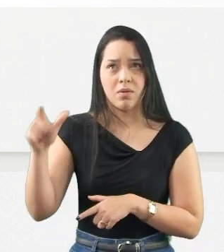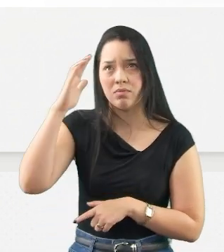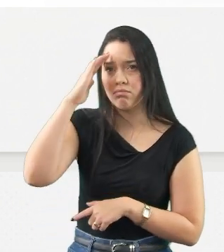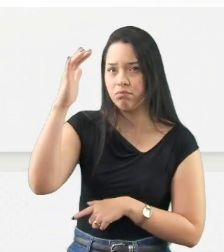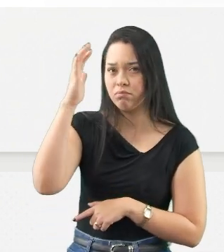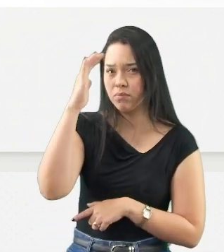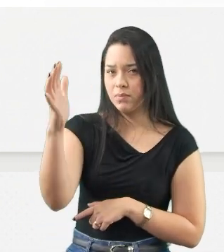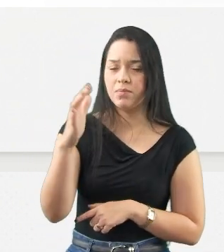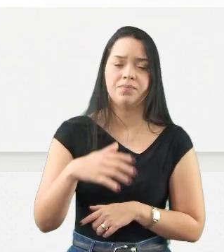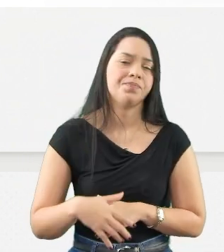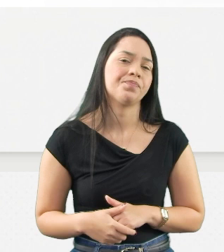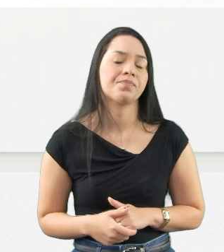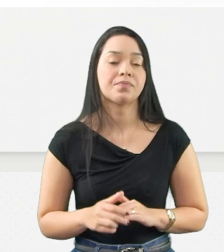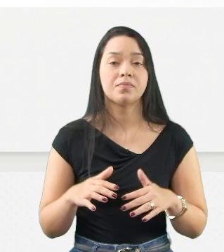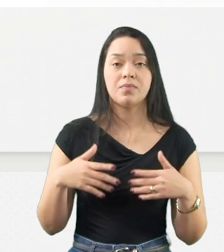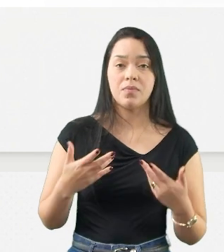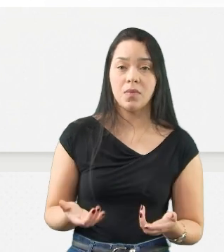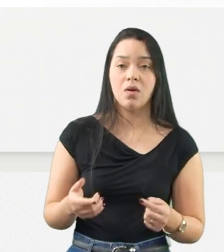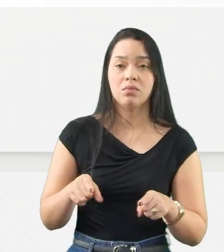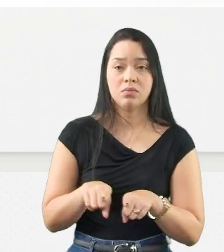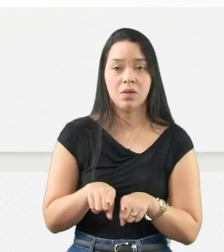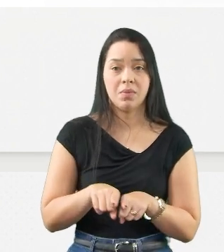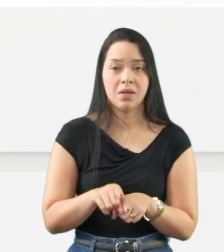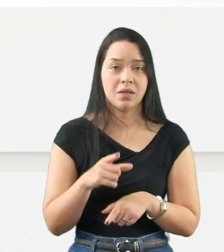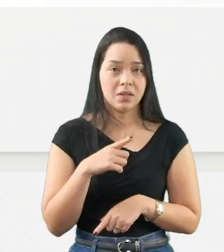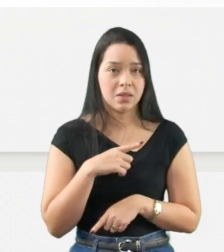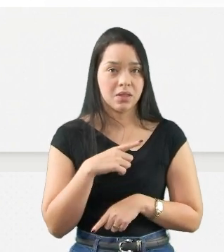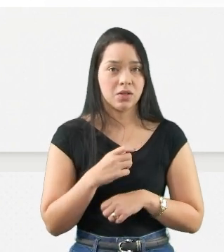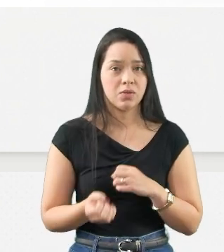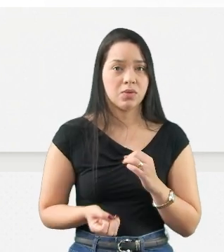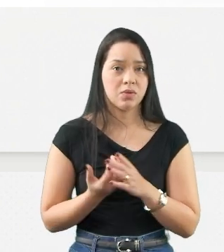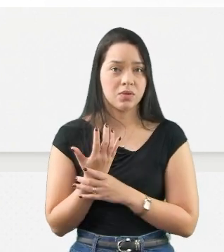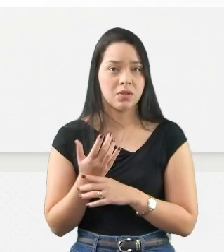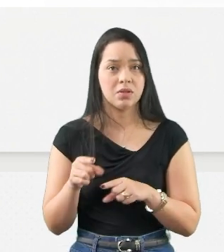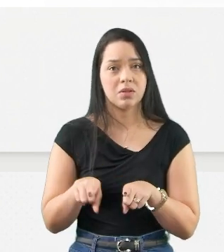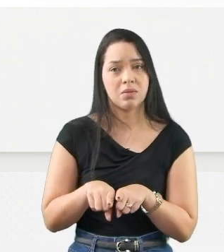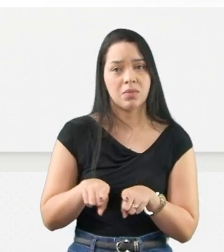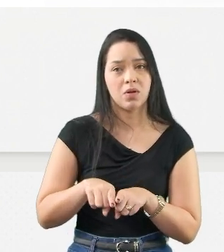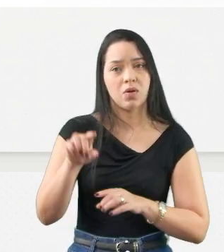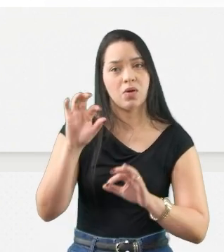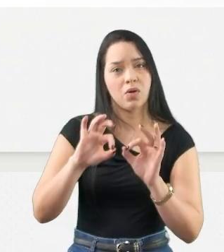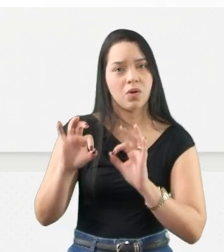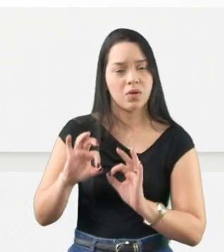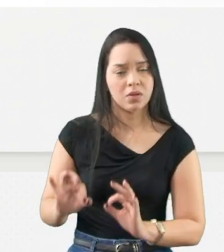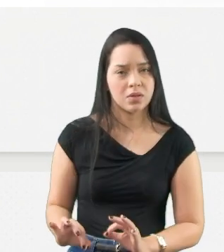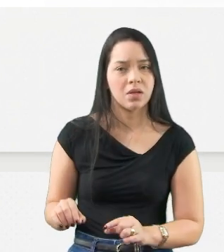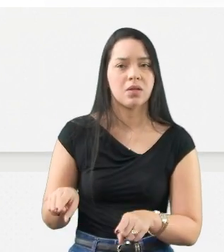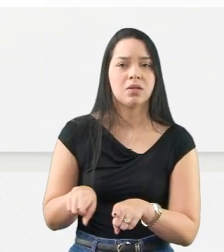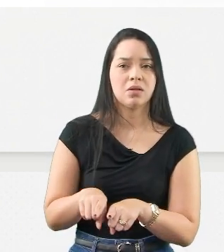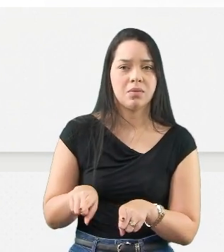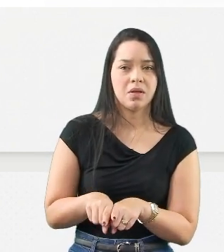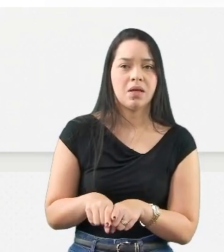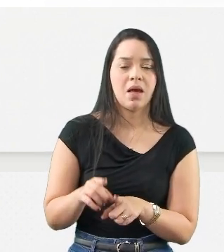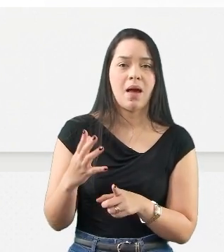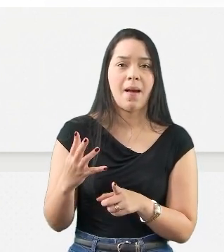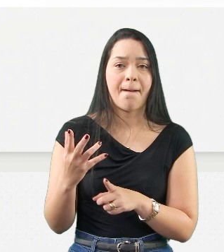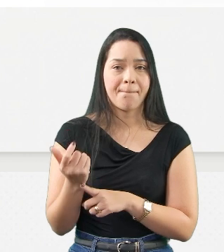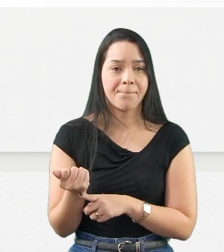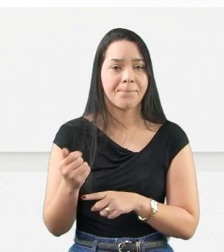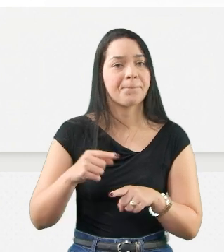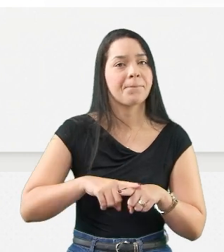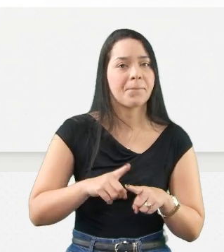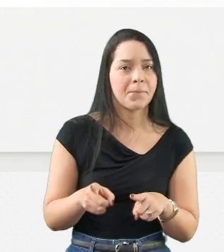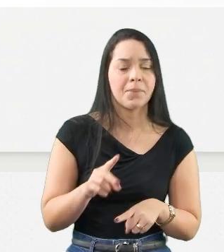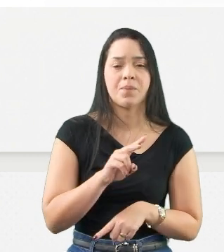objetividade, né? Então, são formas de tratar, de produzir, de elaborar literatura, de produzir arte, mas que elas